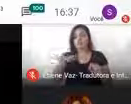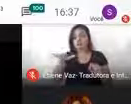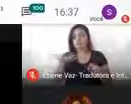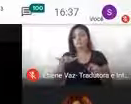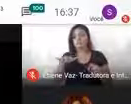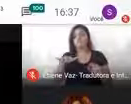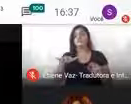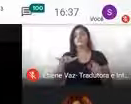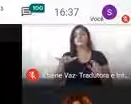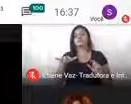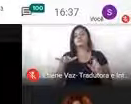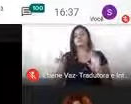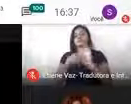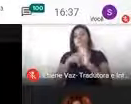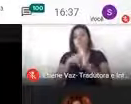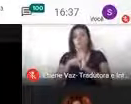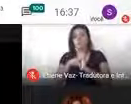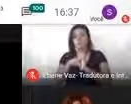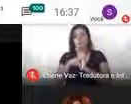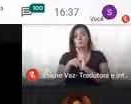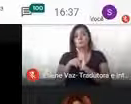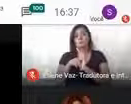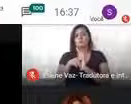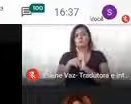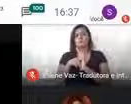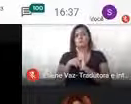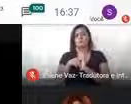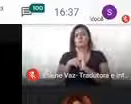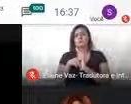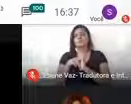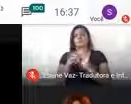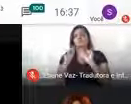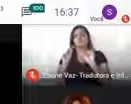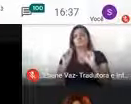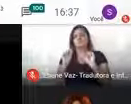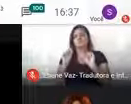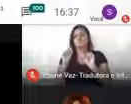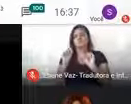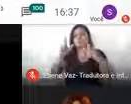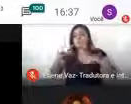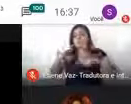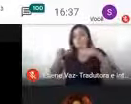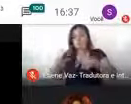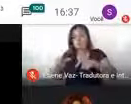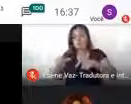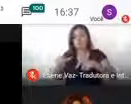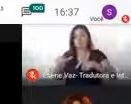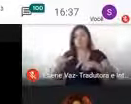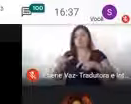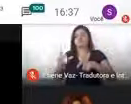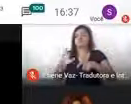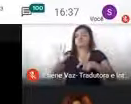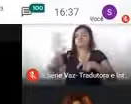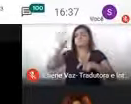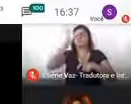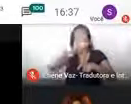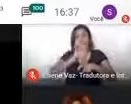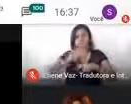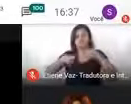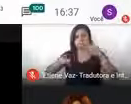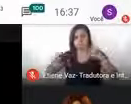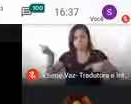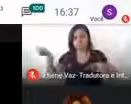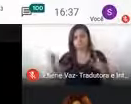topostática ou topodinâmica, ou seja, quando se fala em diatópica, se fala em geográfica. Né? Há também a